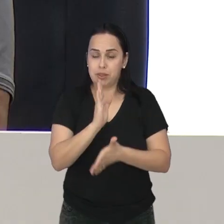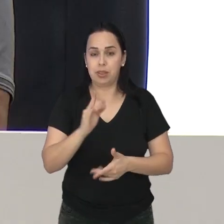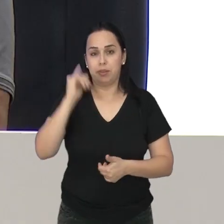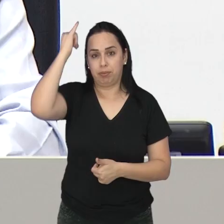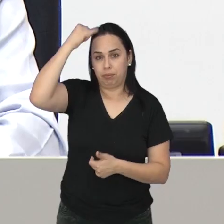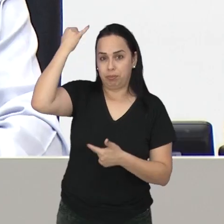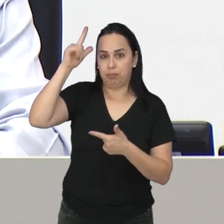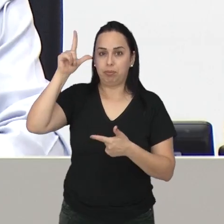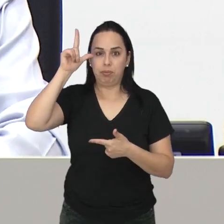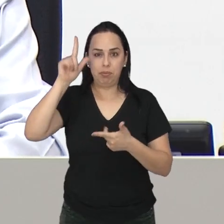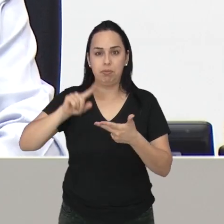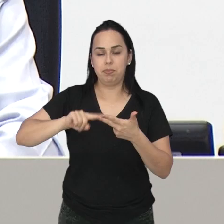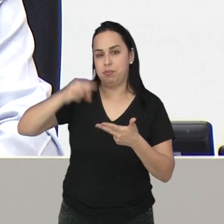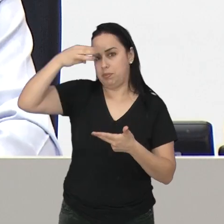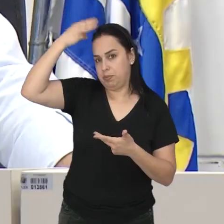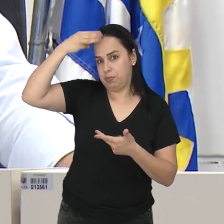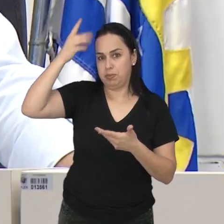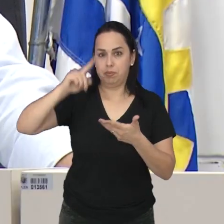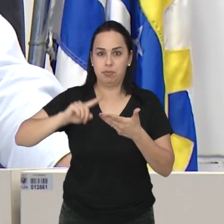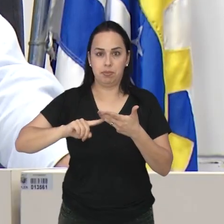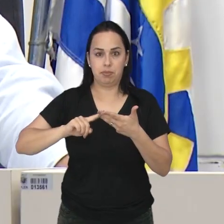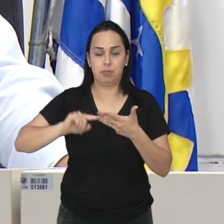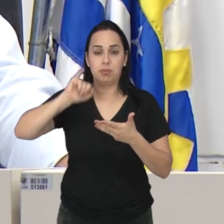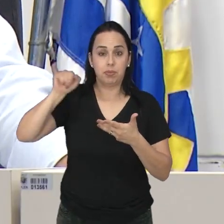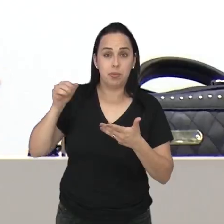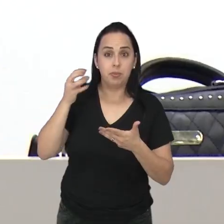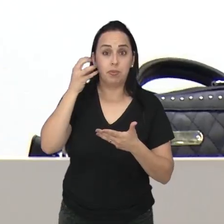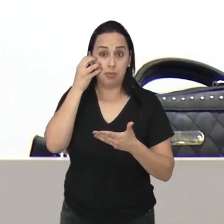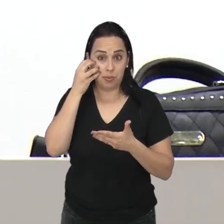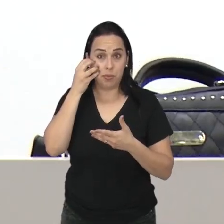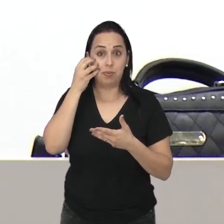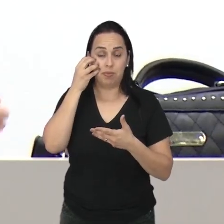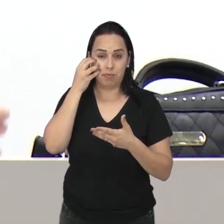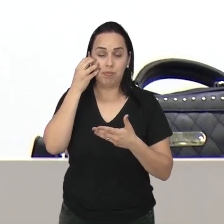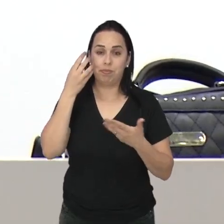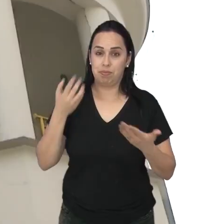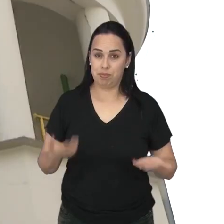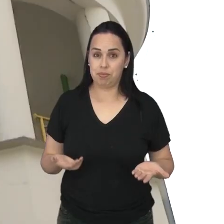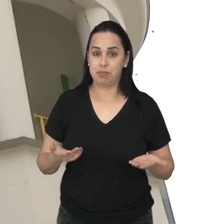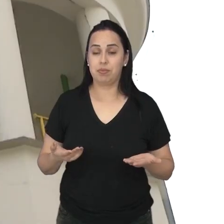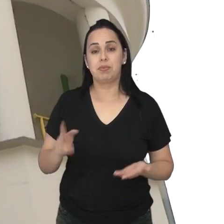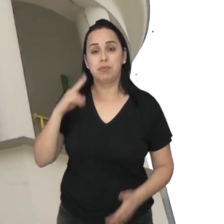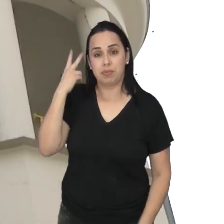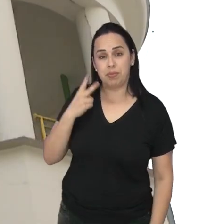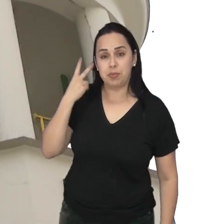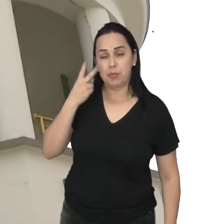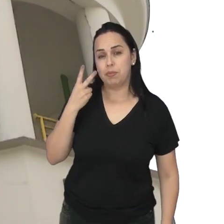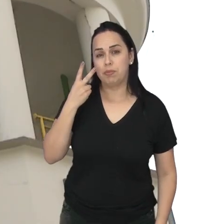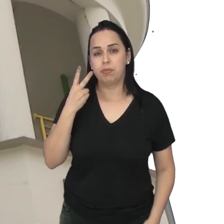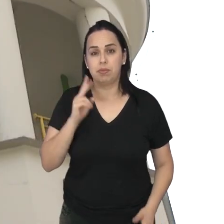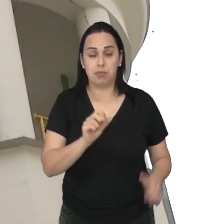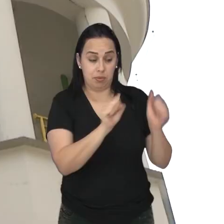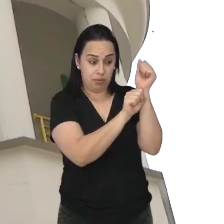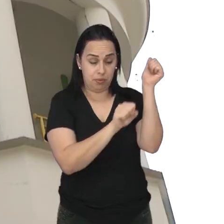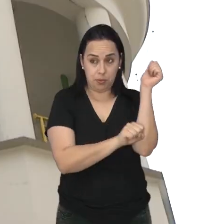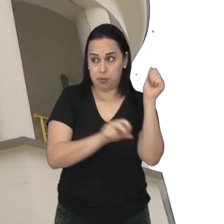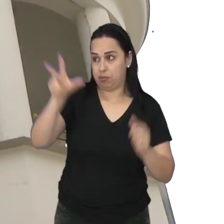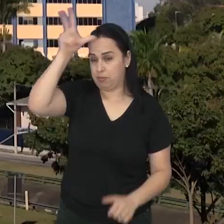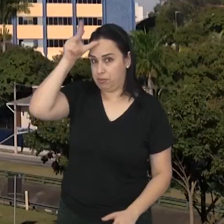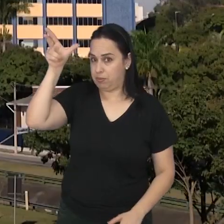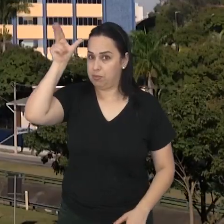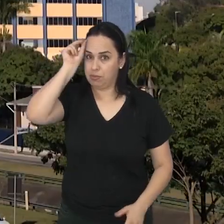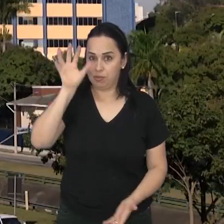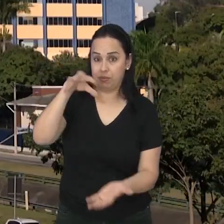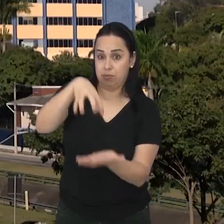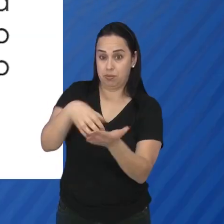Lino Bispo, Dr. José Cláudio, Milton Vieira Filho e Juliana Fraga. De acordo com os parlamentares, tanto a Sabesp